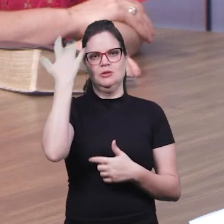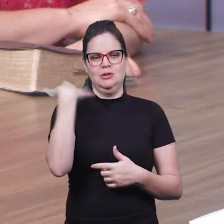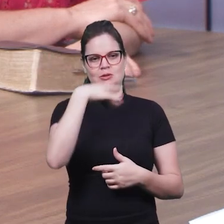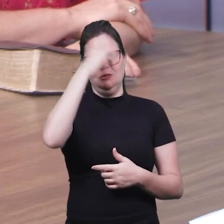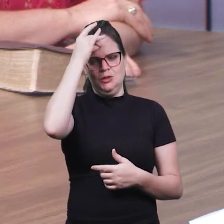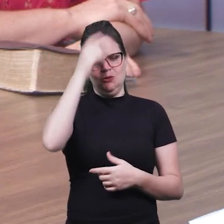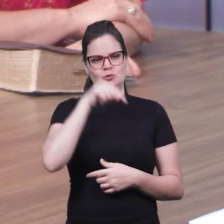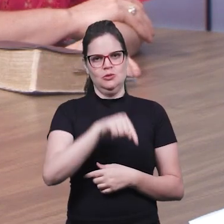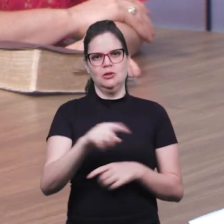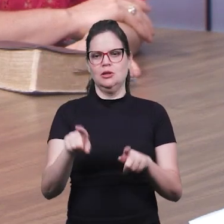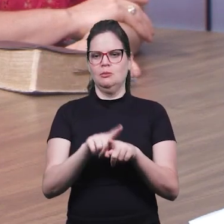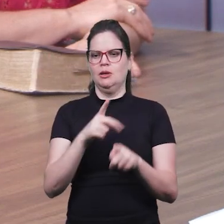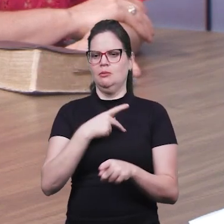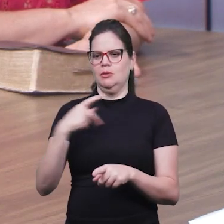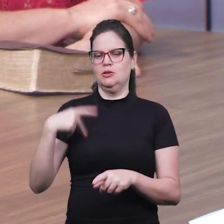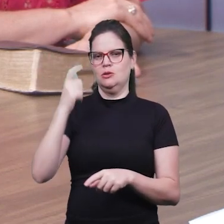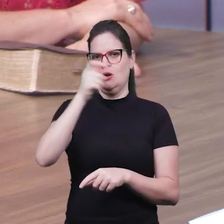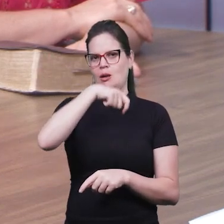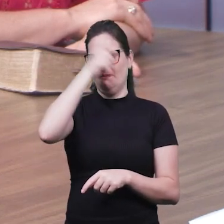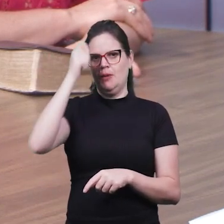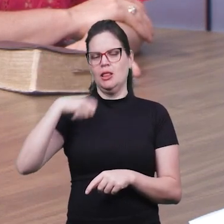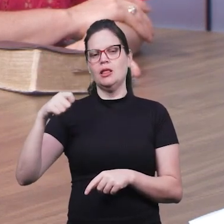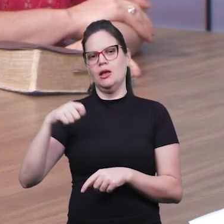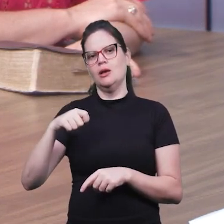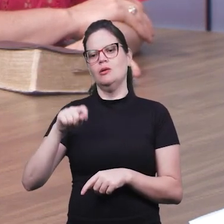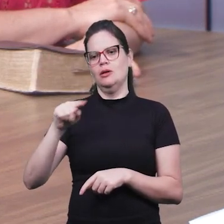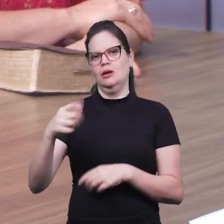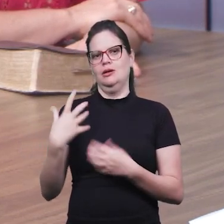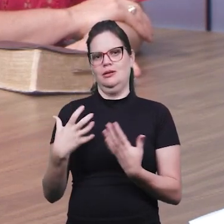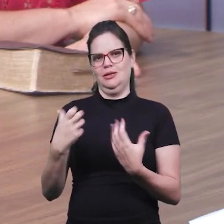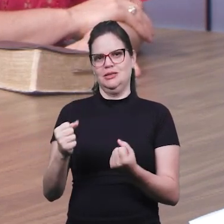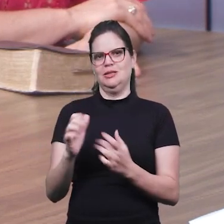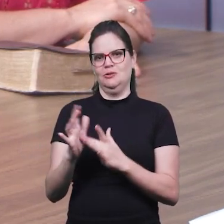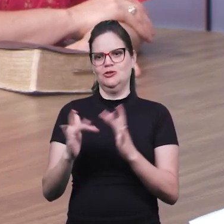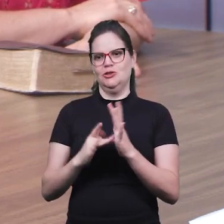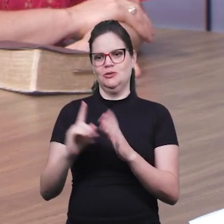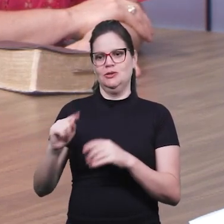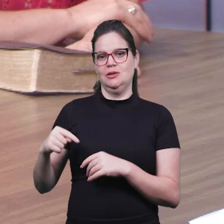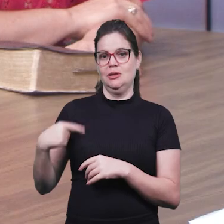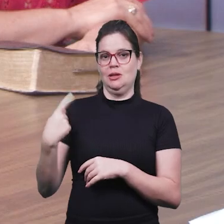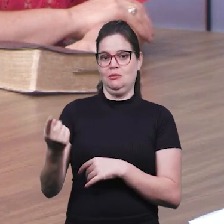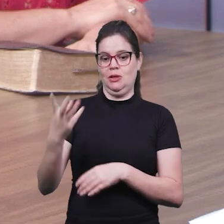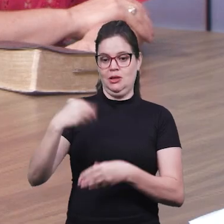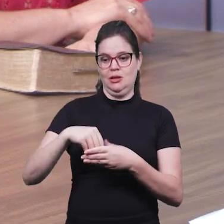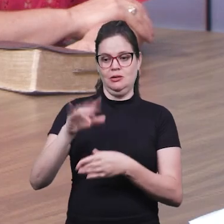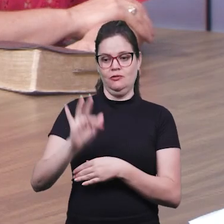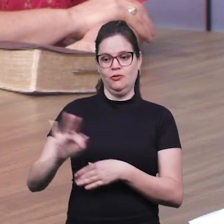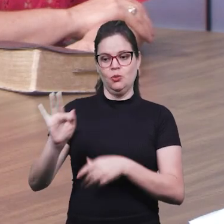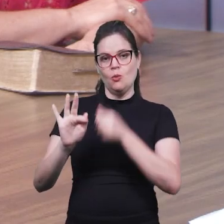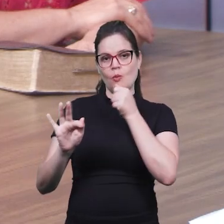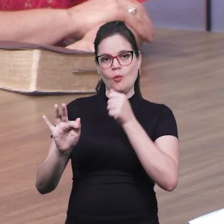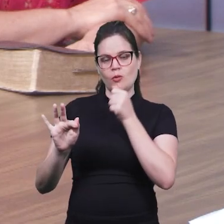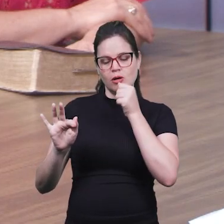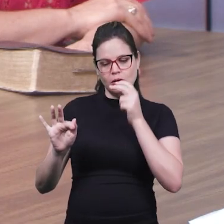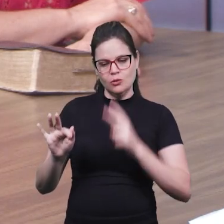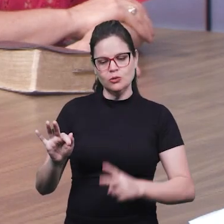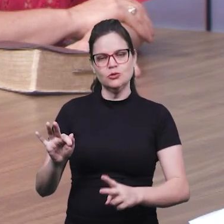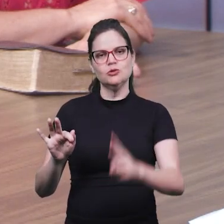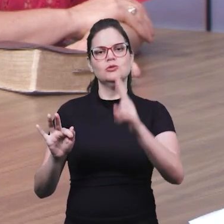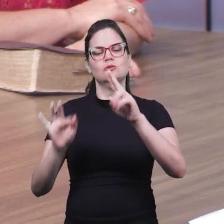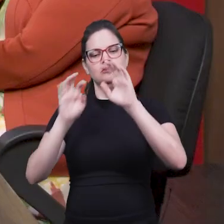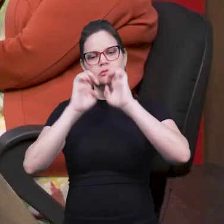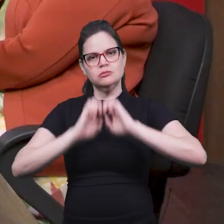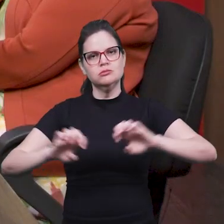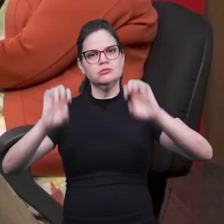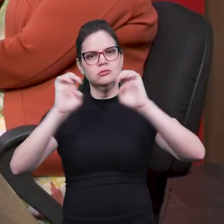Amadeu também, depois que se converteu, ainda na faculdade, também começou a evangelizar.